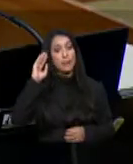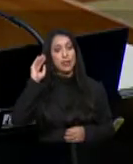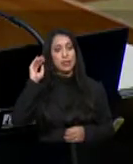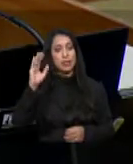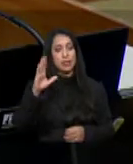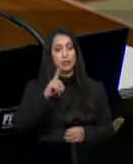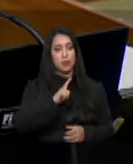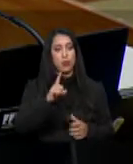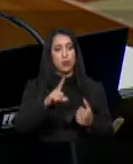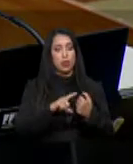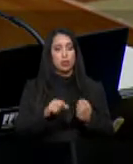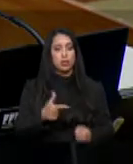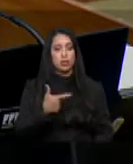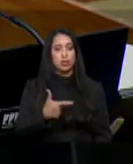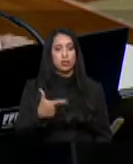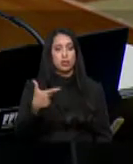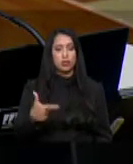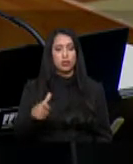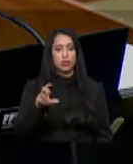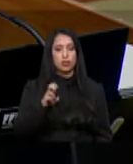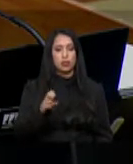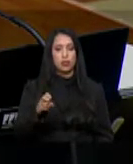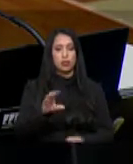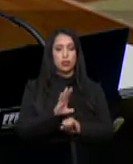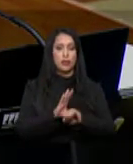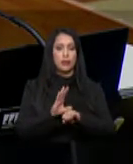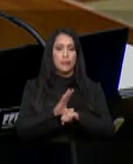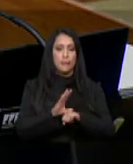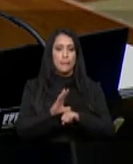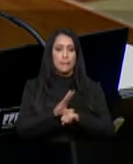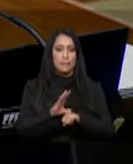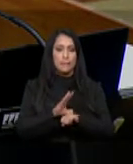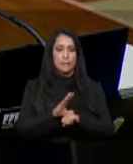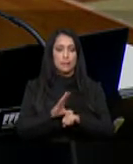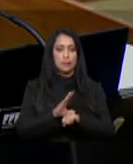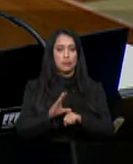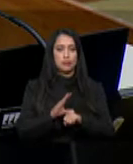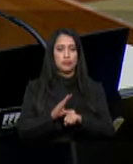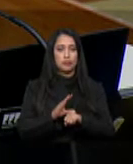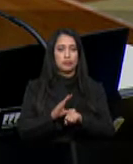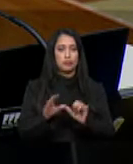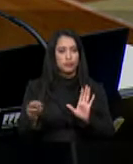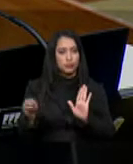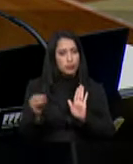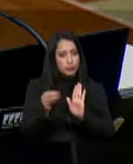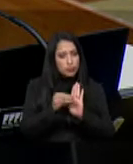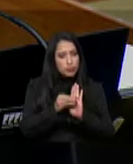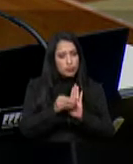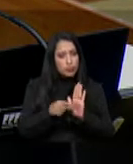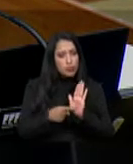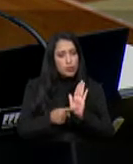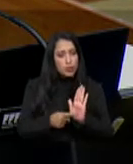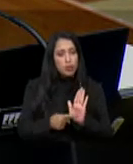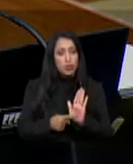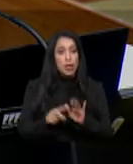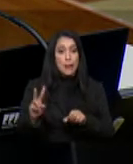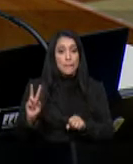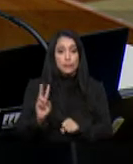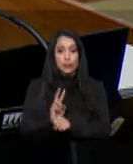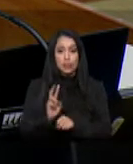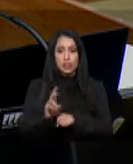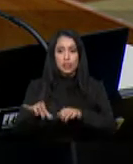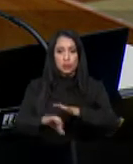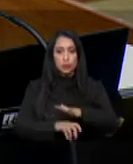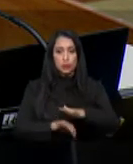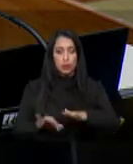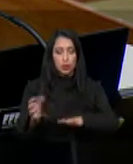presidente, o artigo 225 da Constituição internalizou a ideia de proteção ao meio